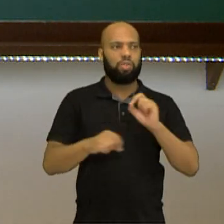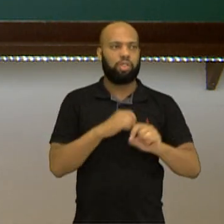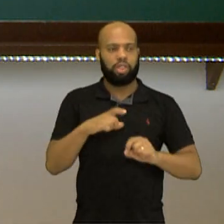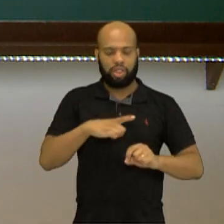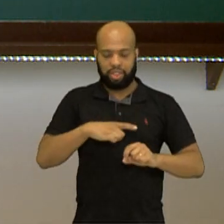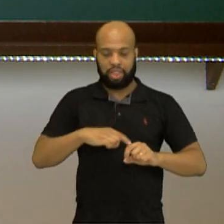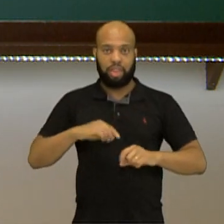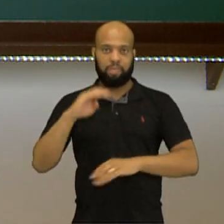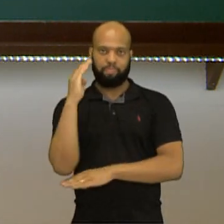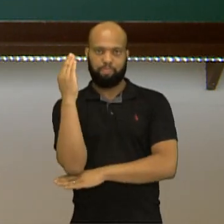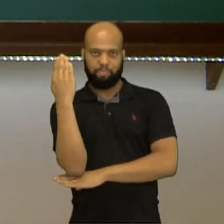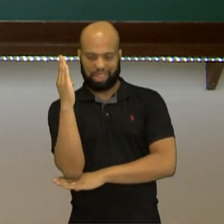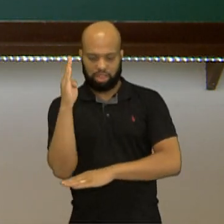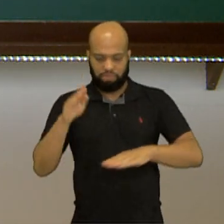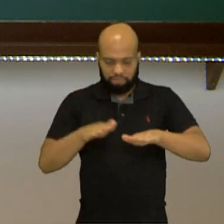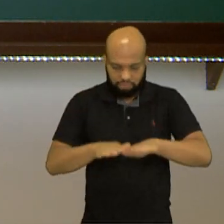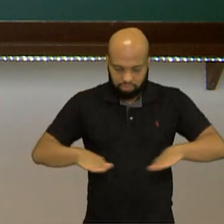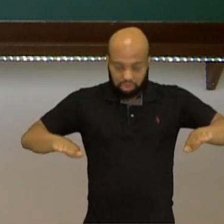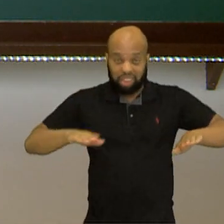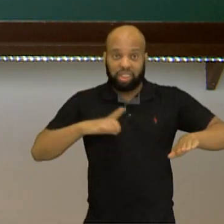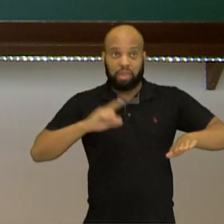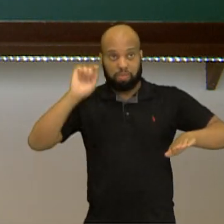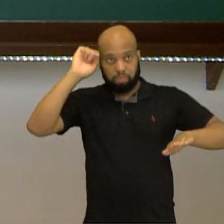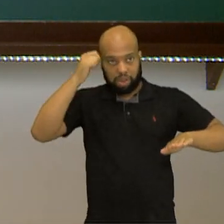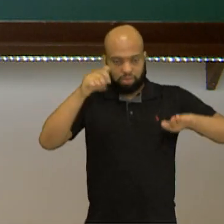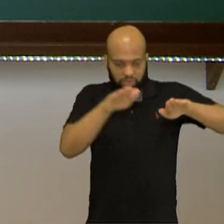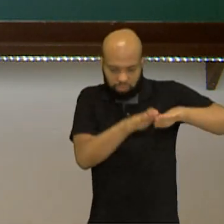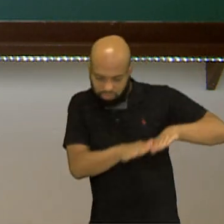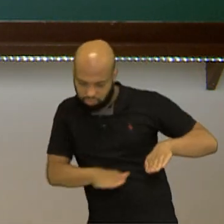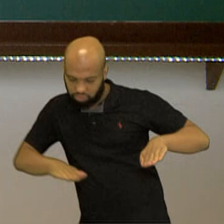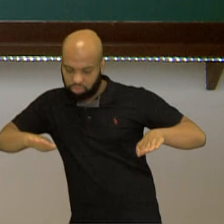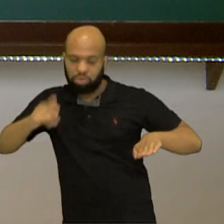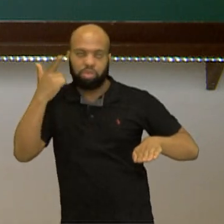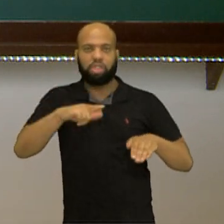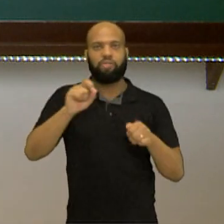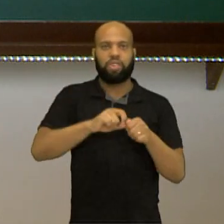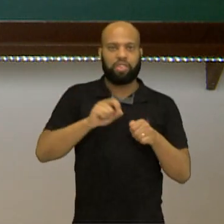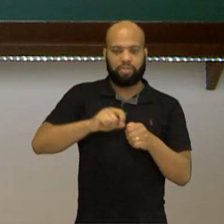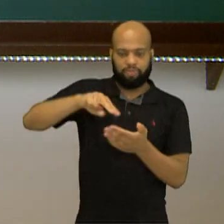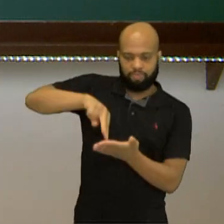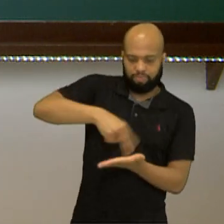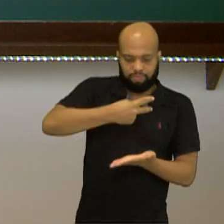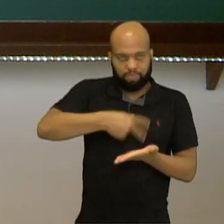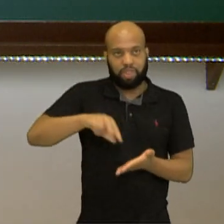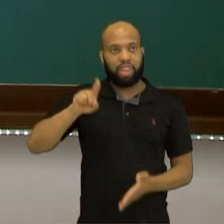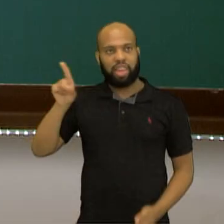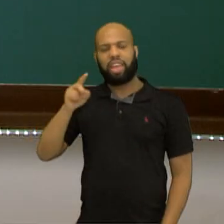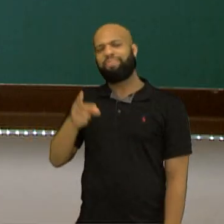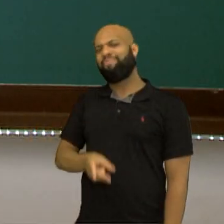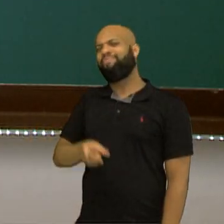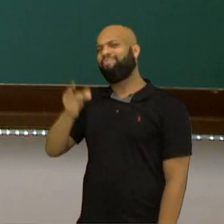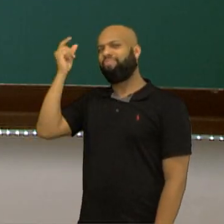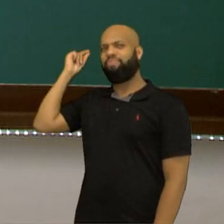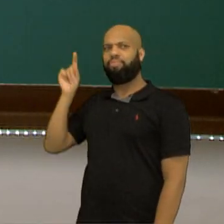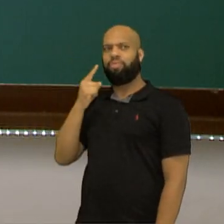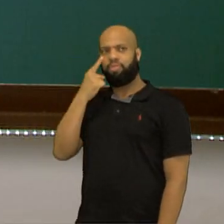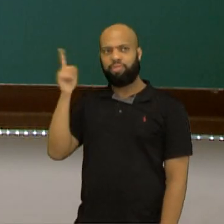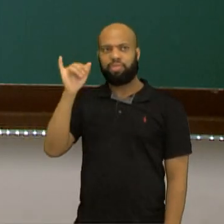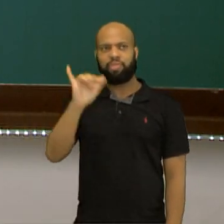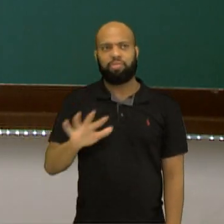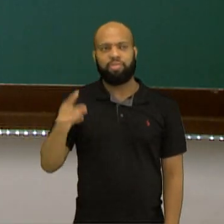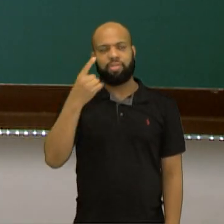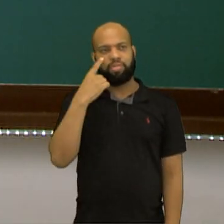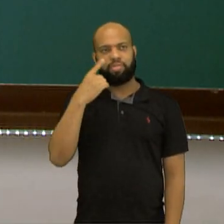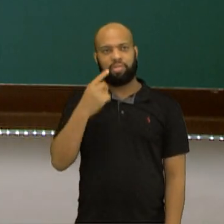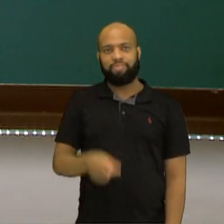cima do skate, vai me auxiliar, né, para que eu realize as manobras. Aqui é uma lixa antiga que eu trouxe para vocês nessa imagem. Olha